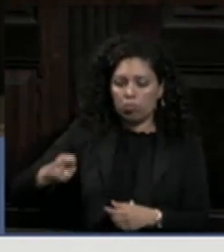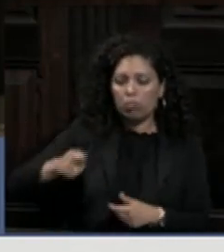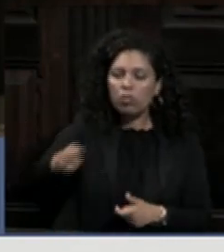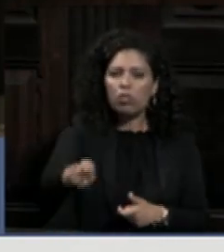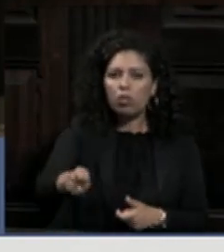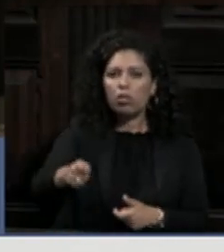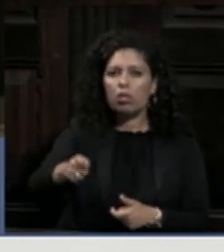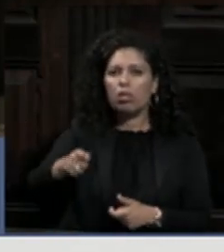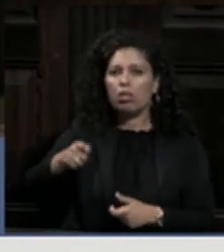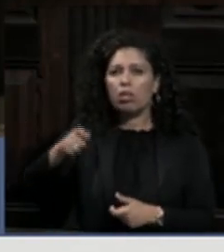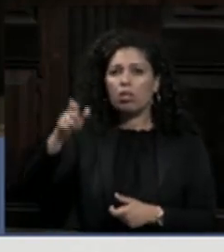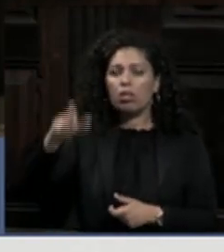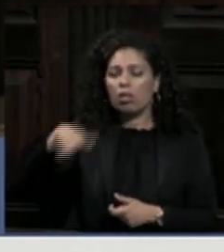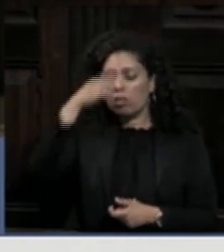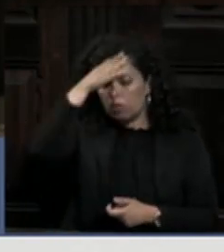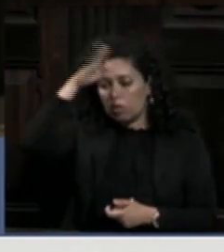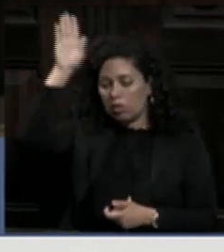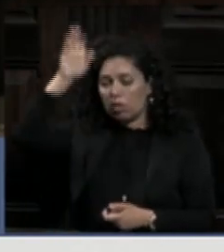é